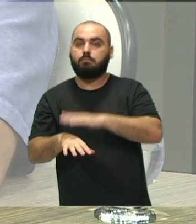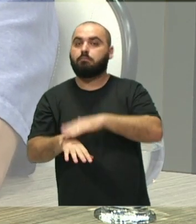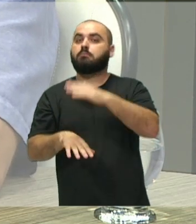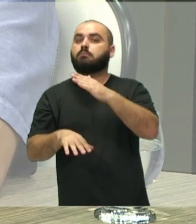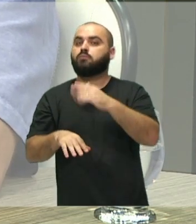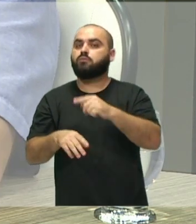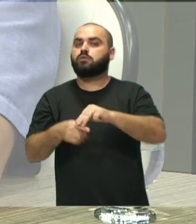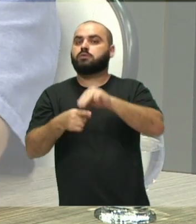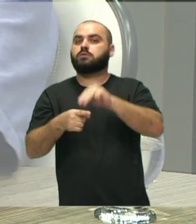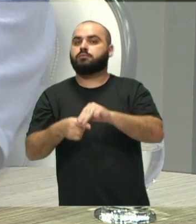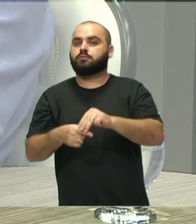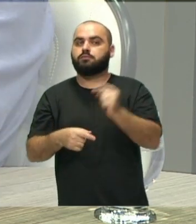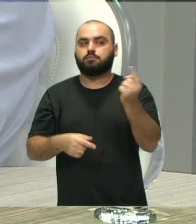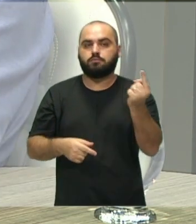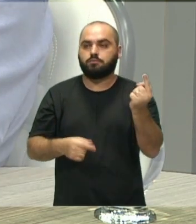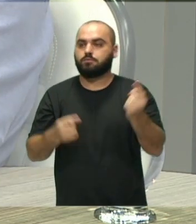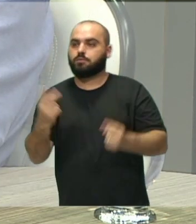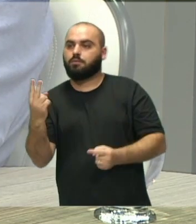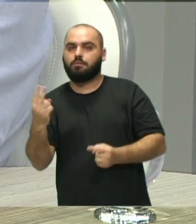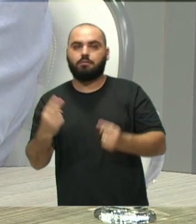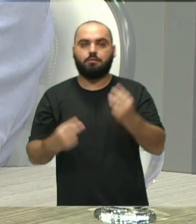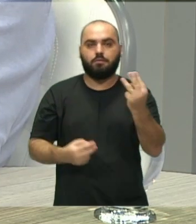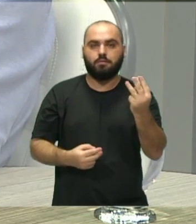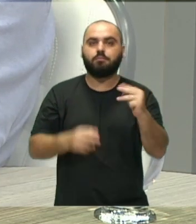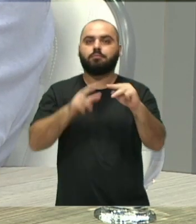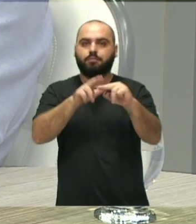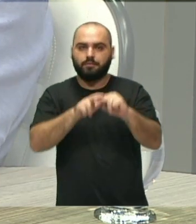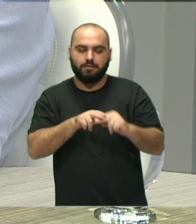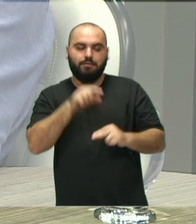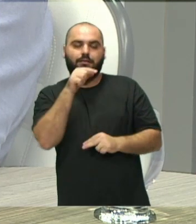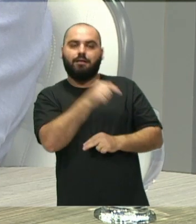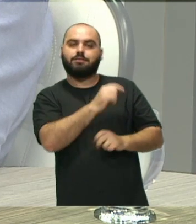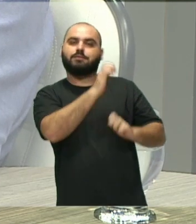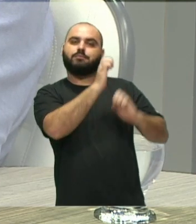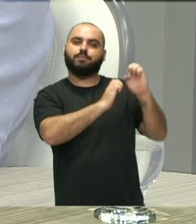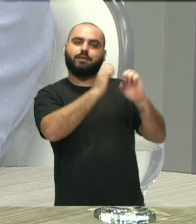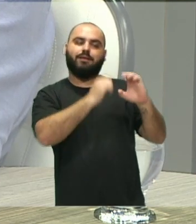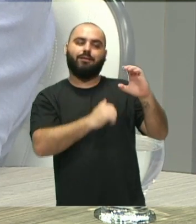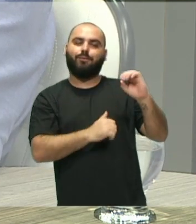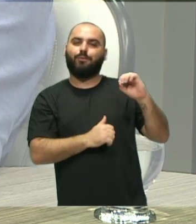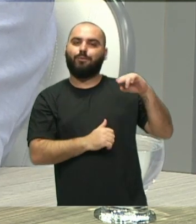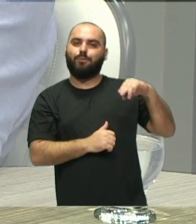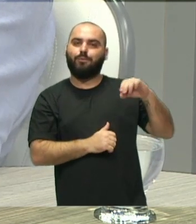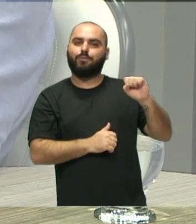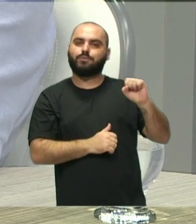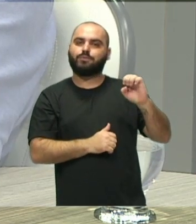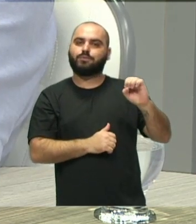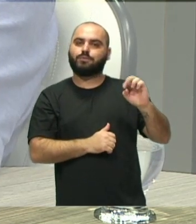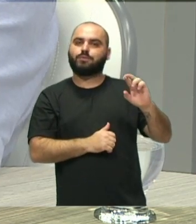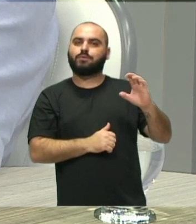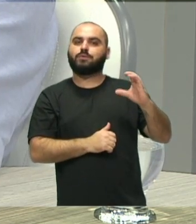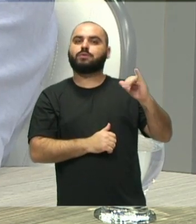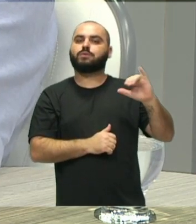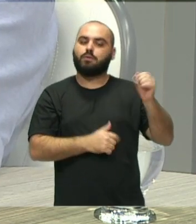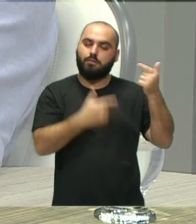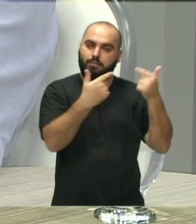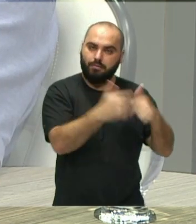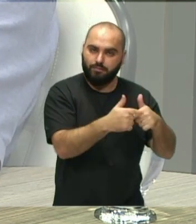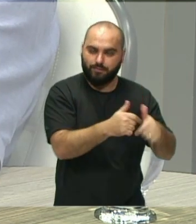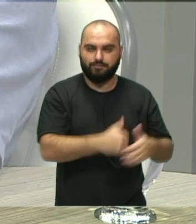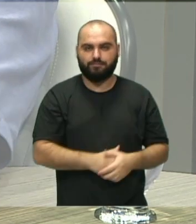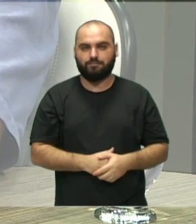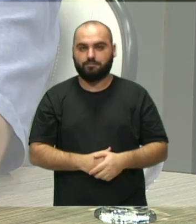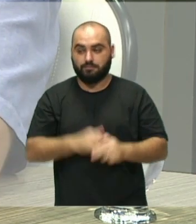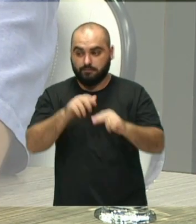região, por exemplo, é onde o consórcio passa a atuar, né? Porque os recursos municipais, eles podem ser